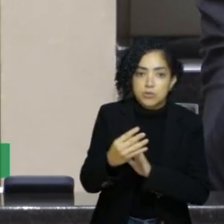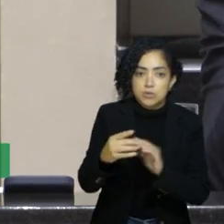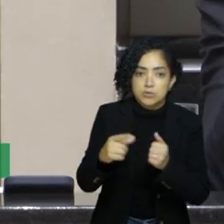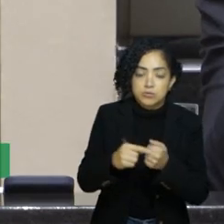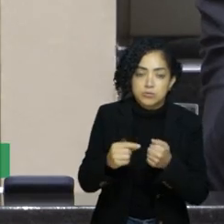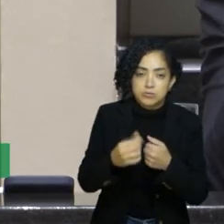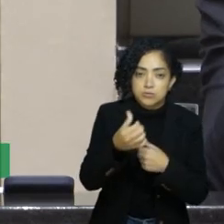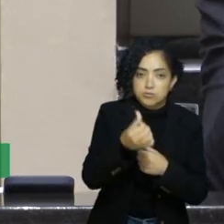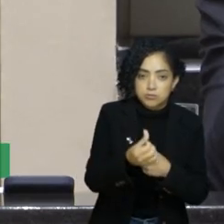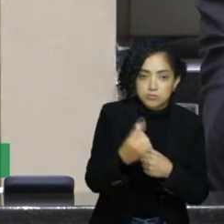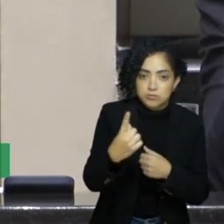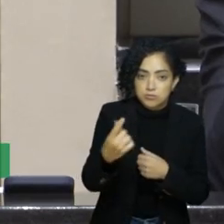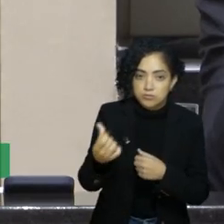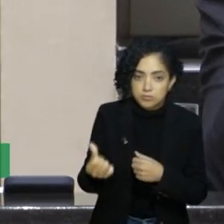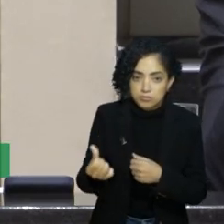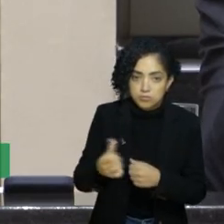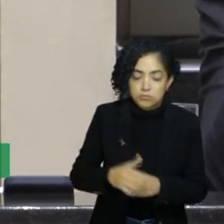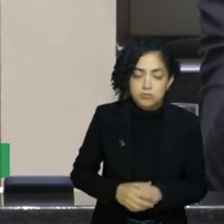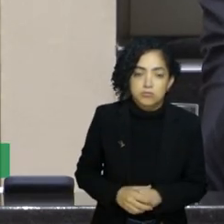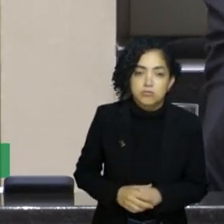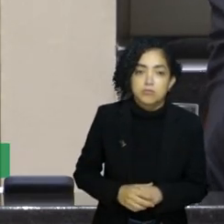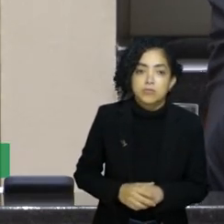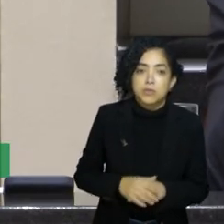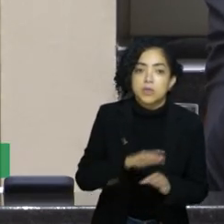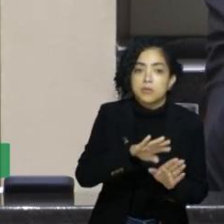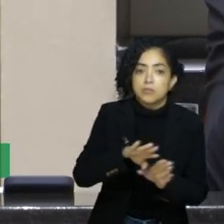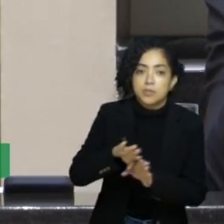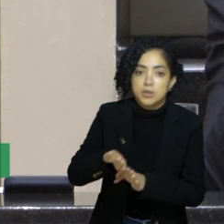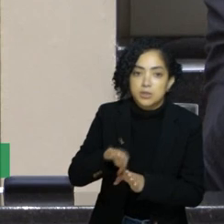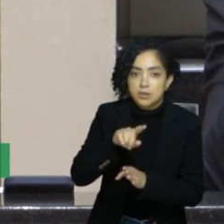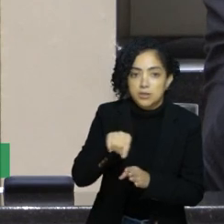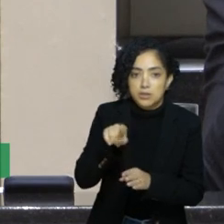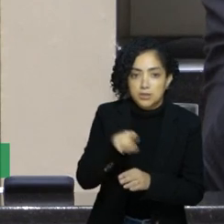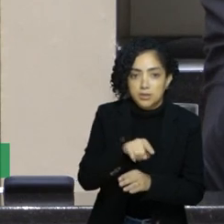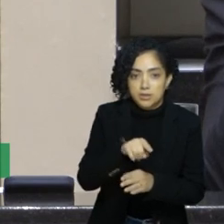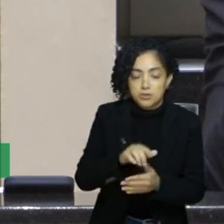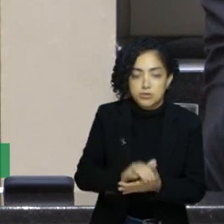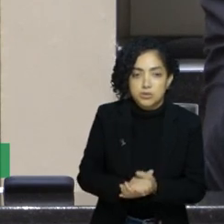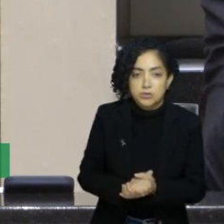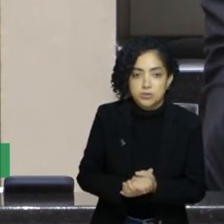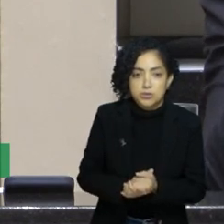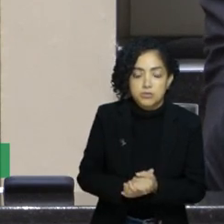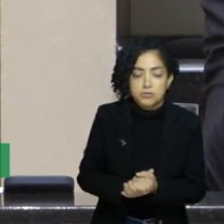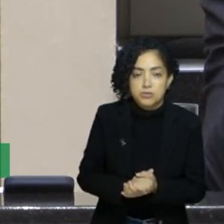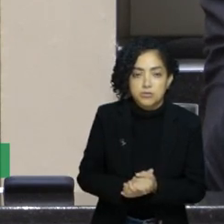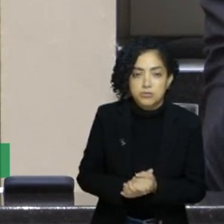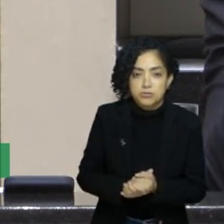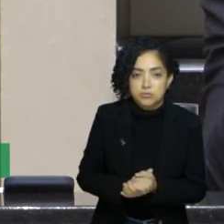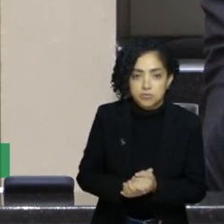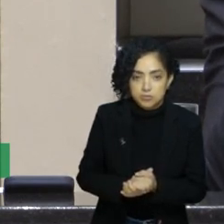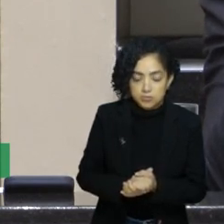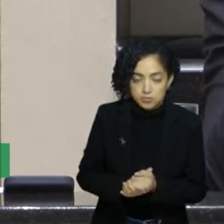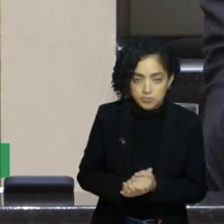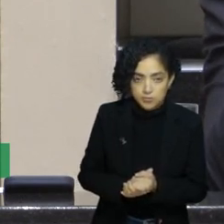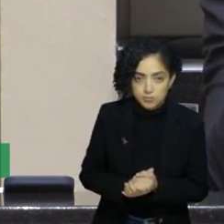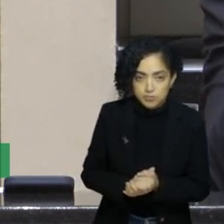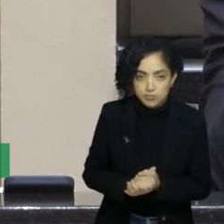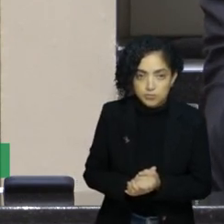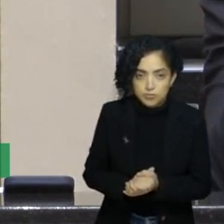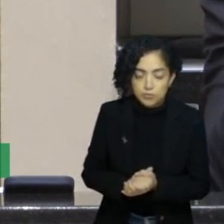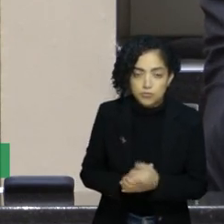artigo 16, e pela rejeição do veto quanto ao seu